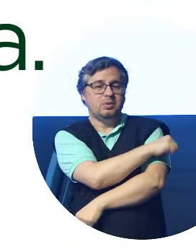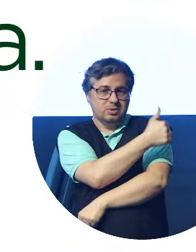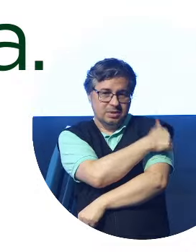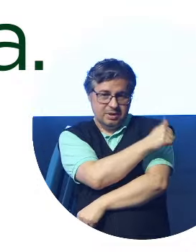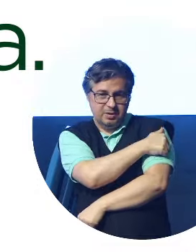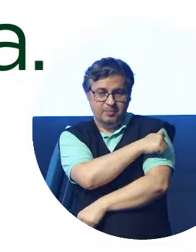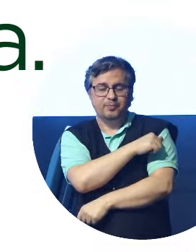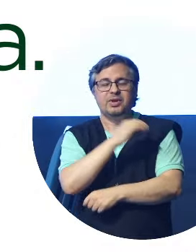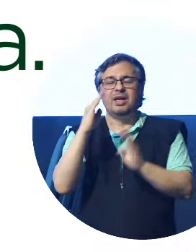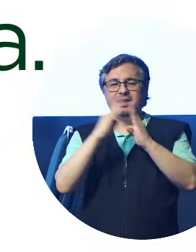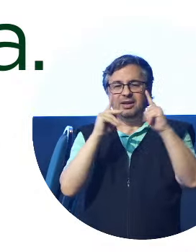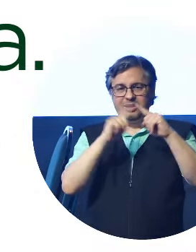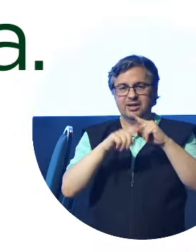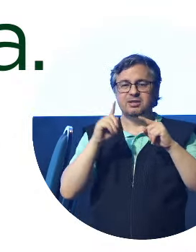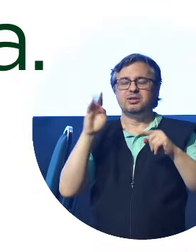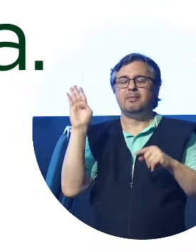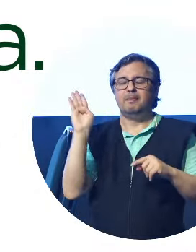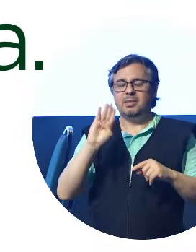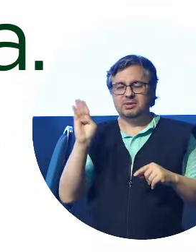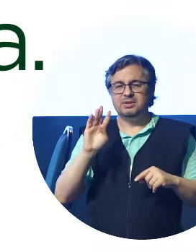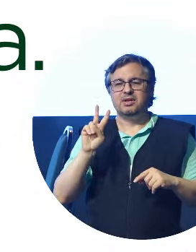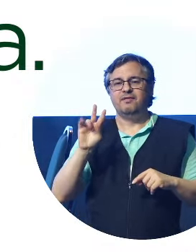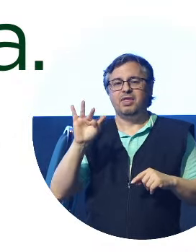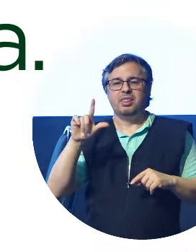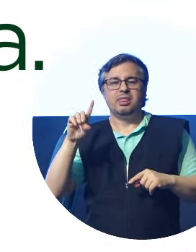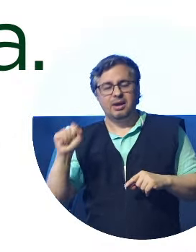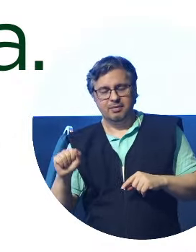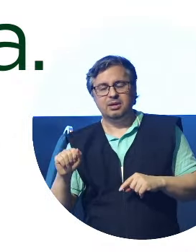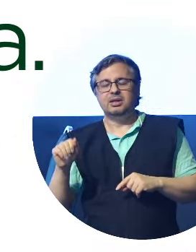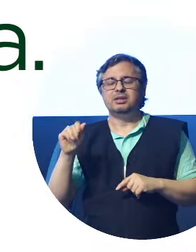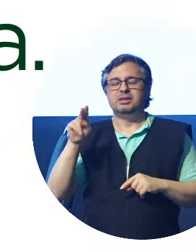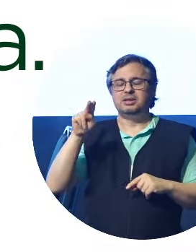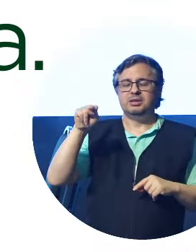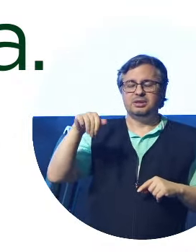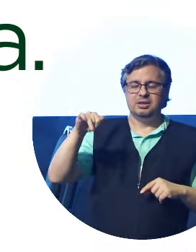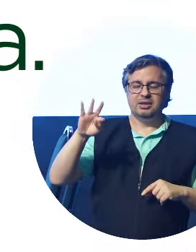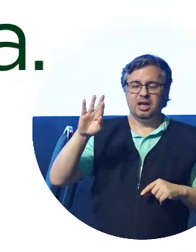a Igreja Batista Vida, lá em Niterói,